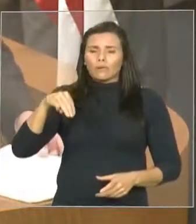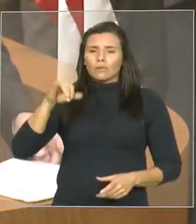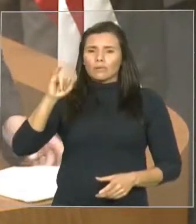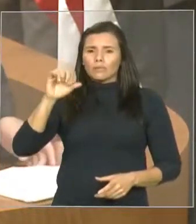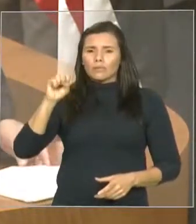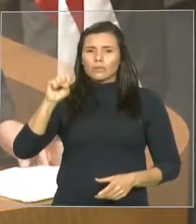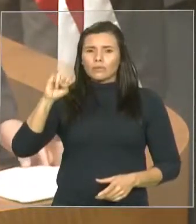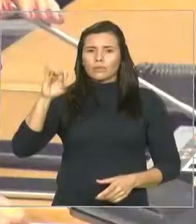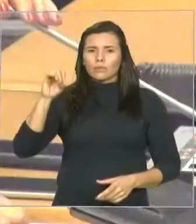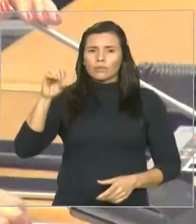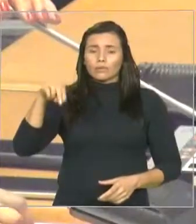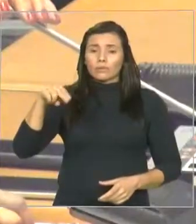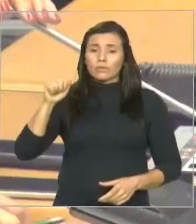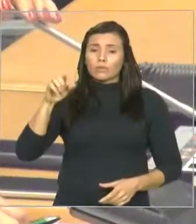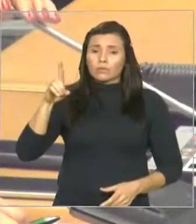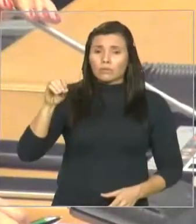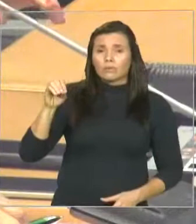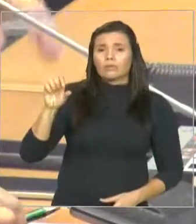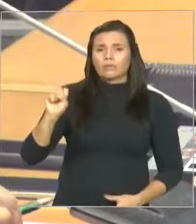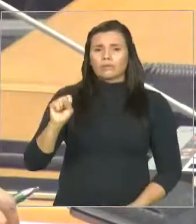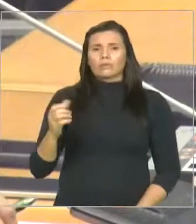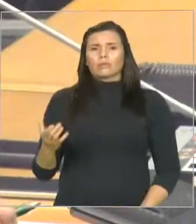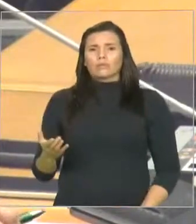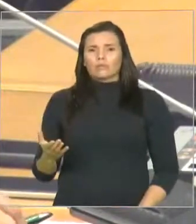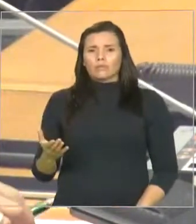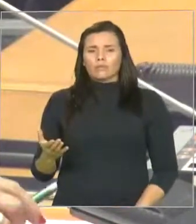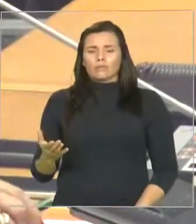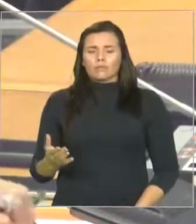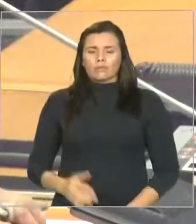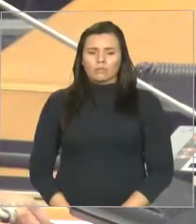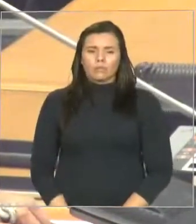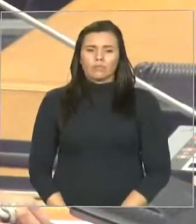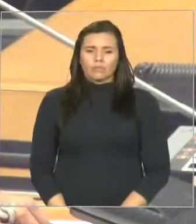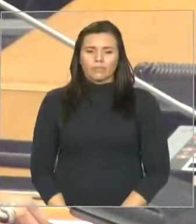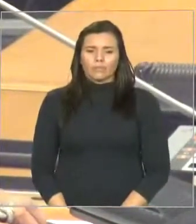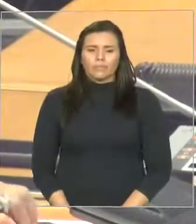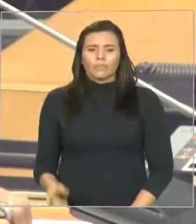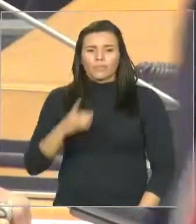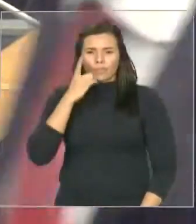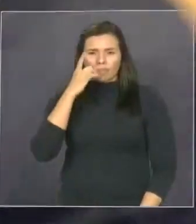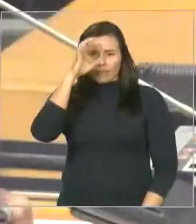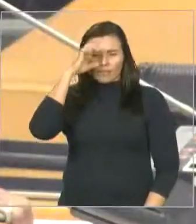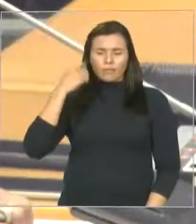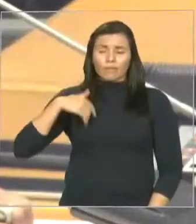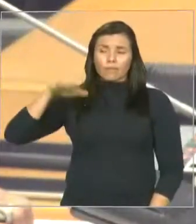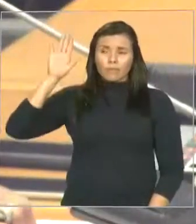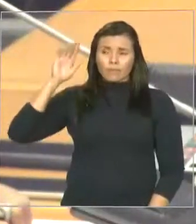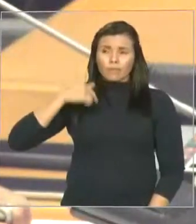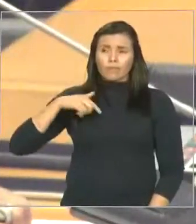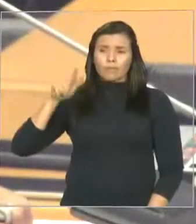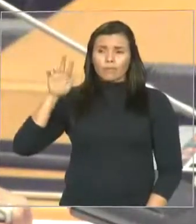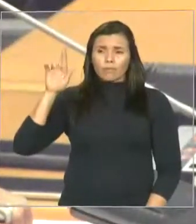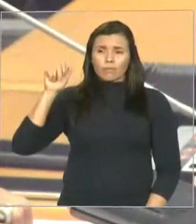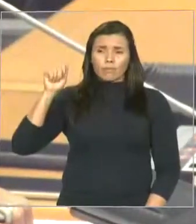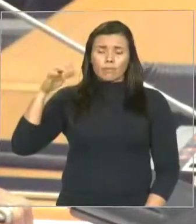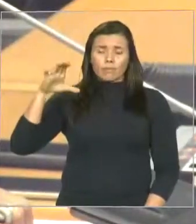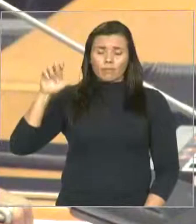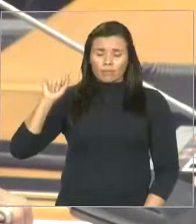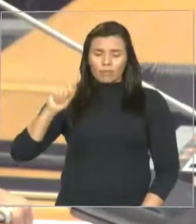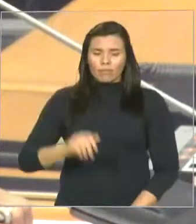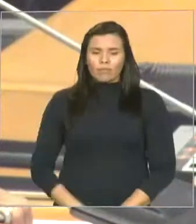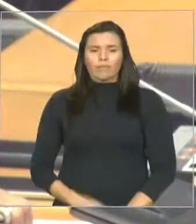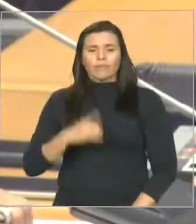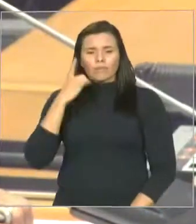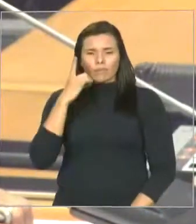Paz. Deputado Braide, é compreensível a sua preocupação. Mas o que me causa